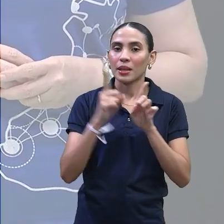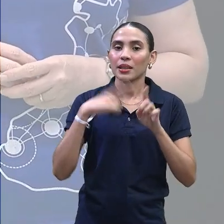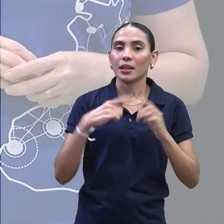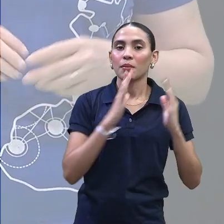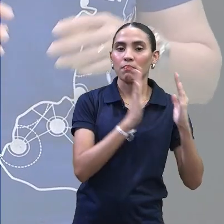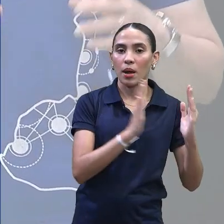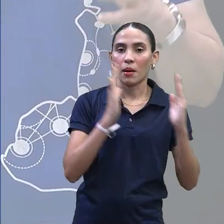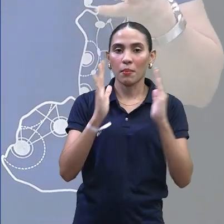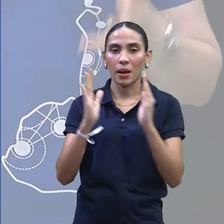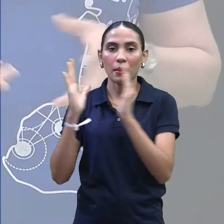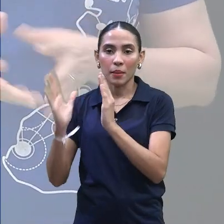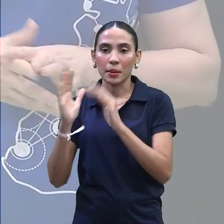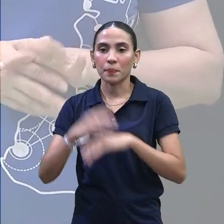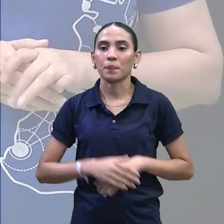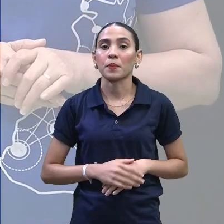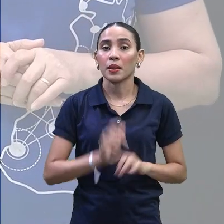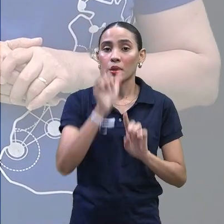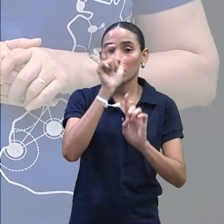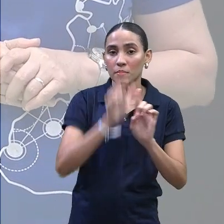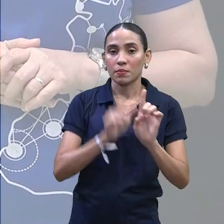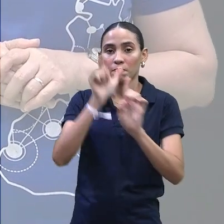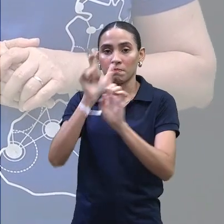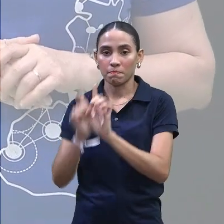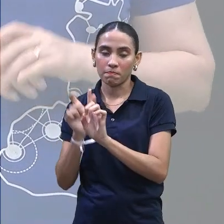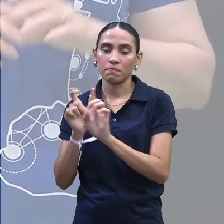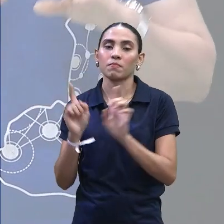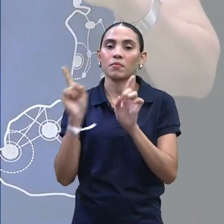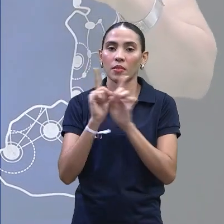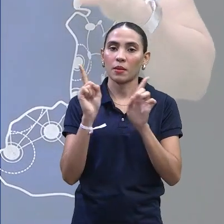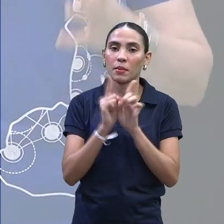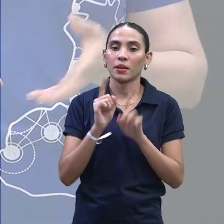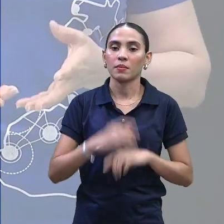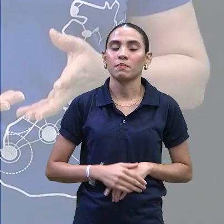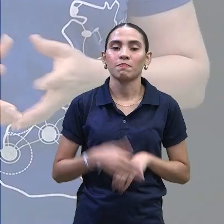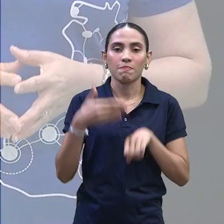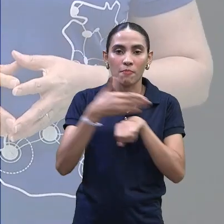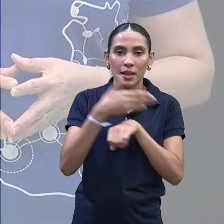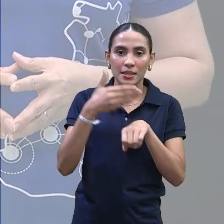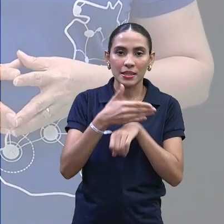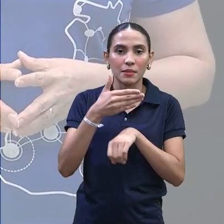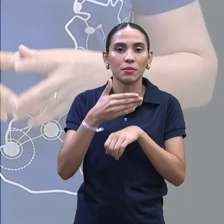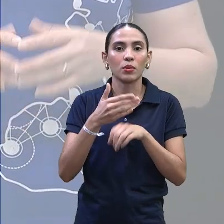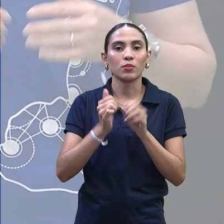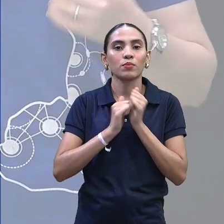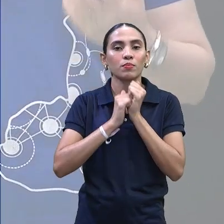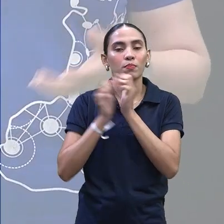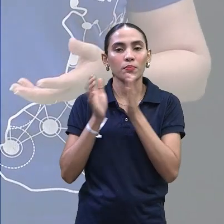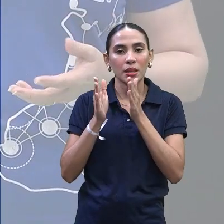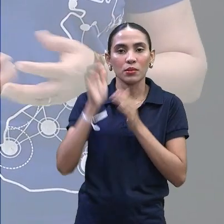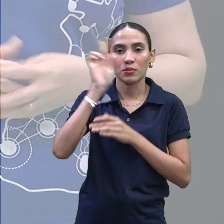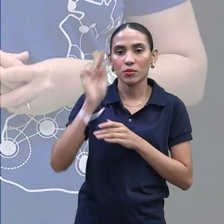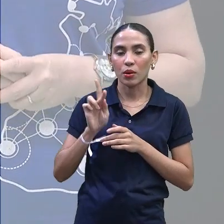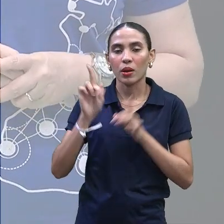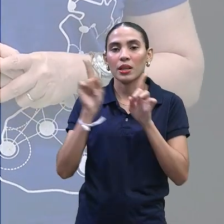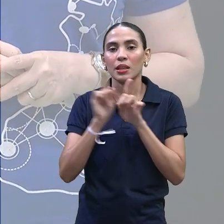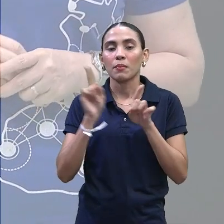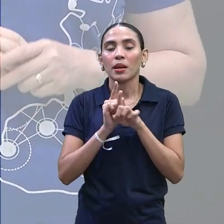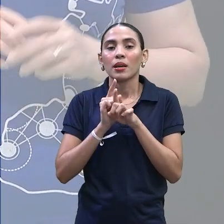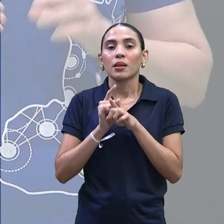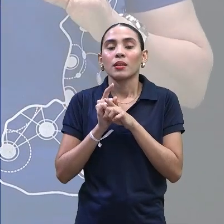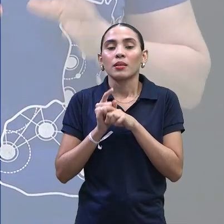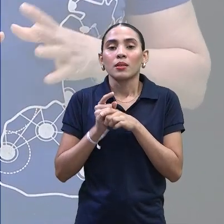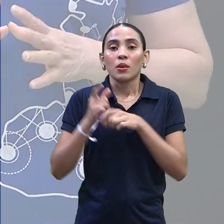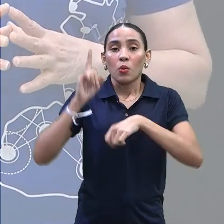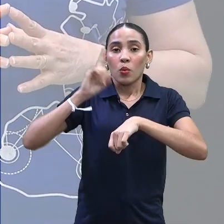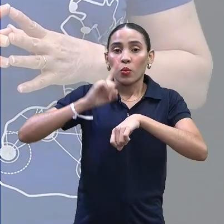fim, né? Os personagens, aqueles que participam da história, né? O tempo, que pode